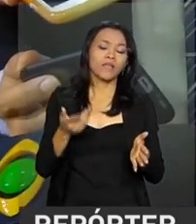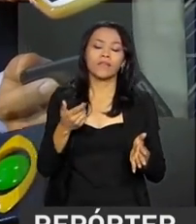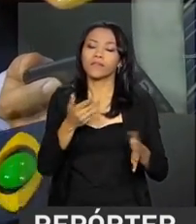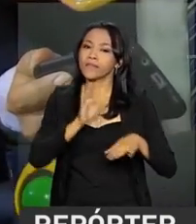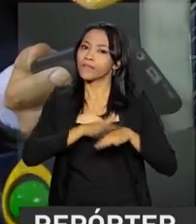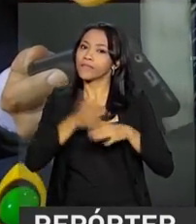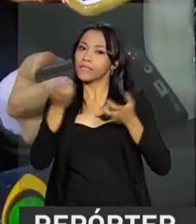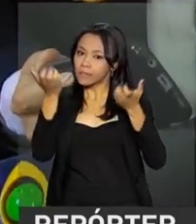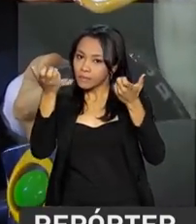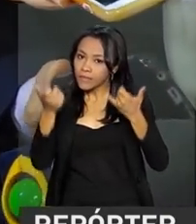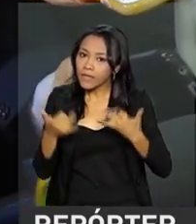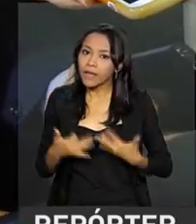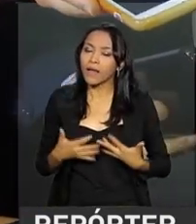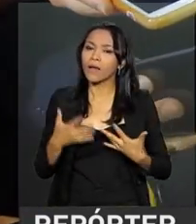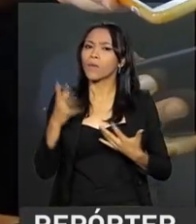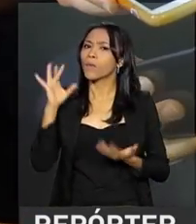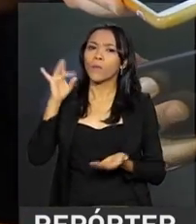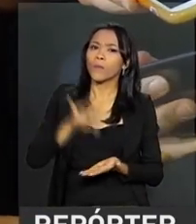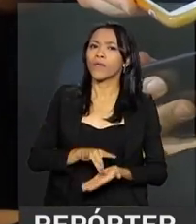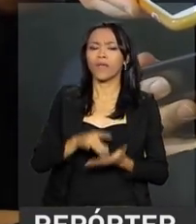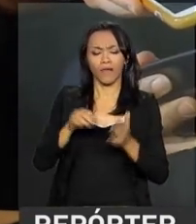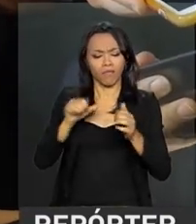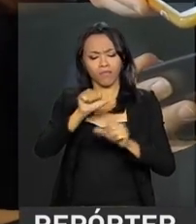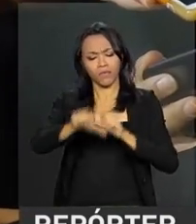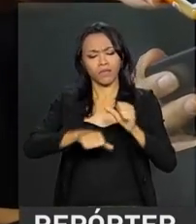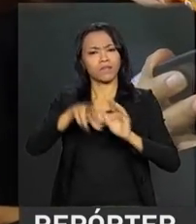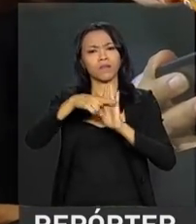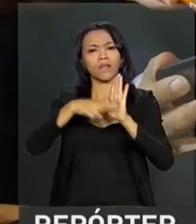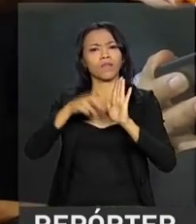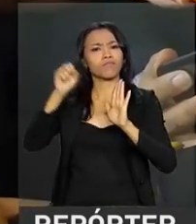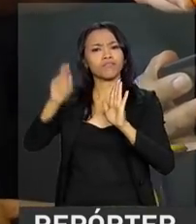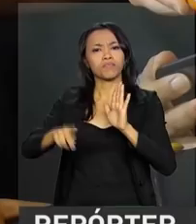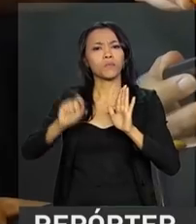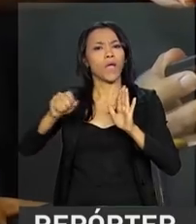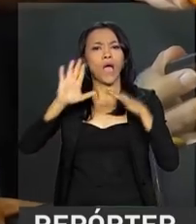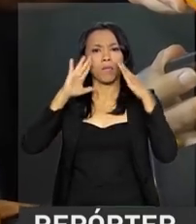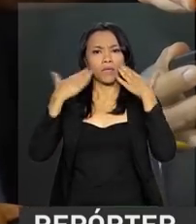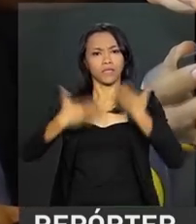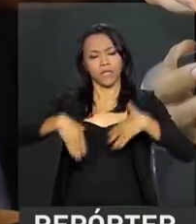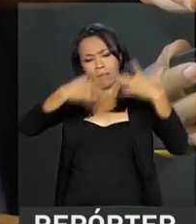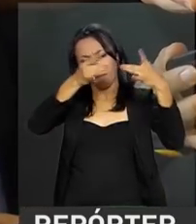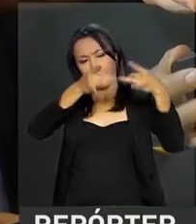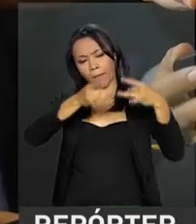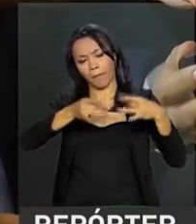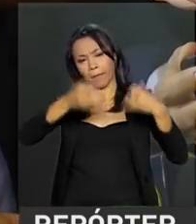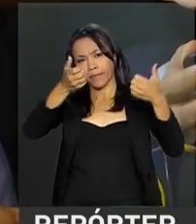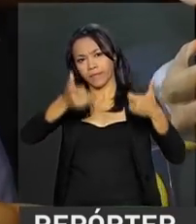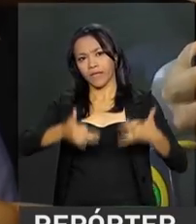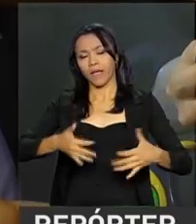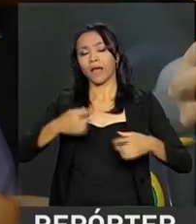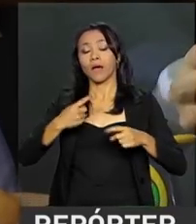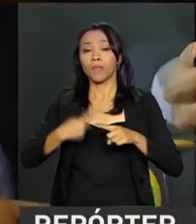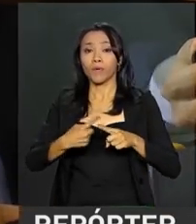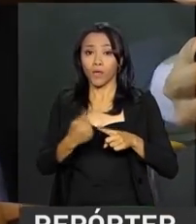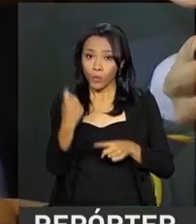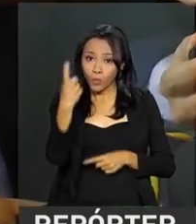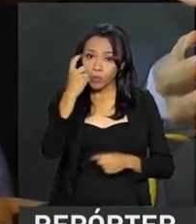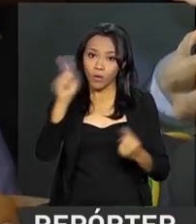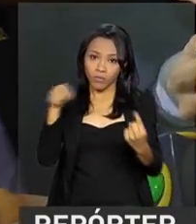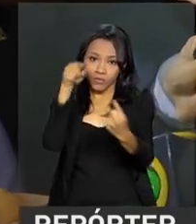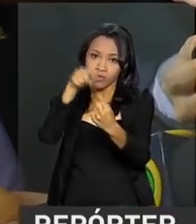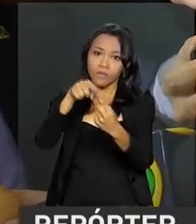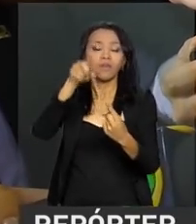porque que é a verdadeira reforma da previdência ea importância dela até porque o único objetivo nessa reforma